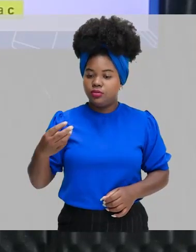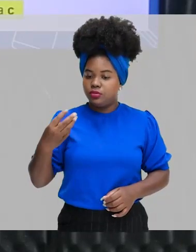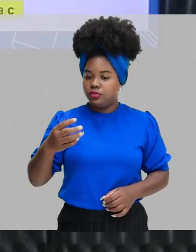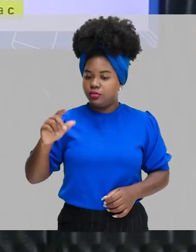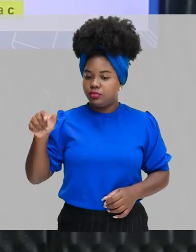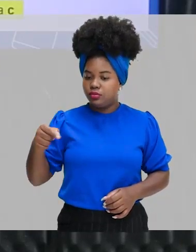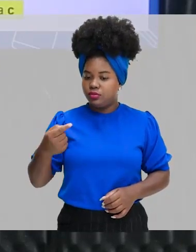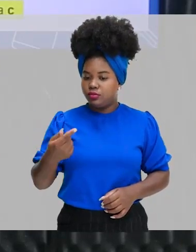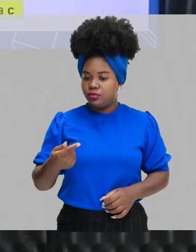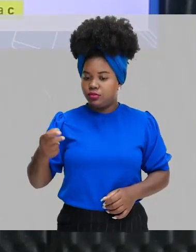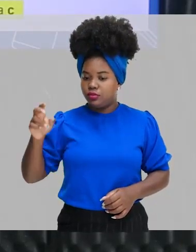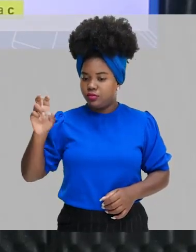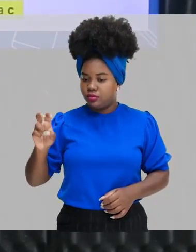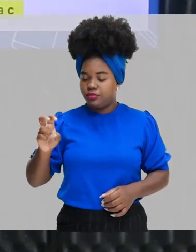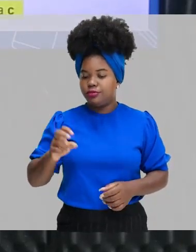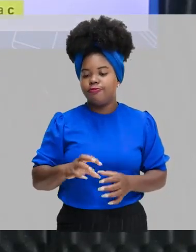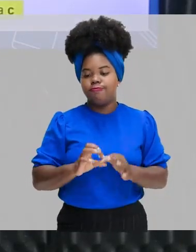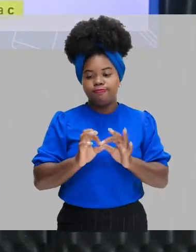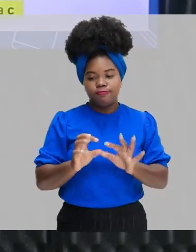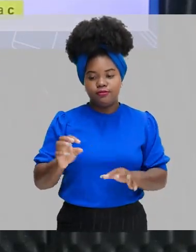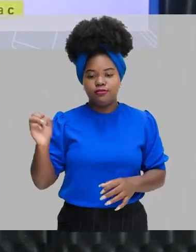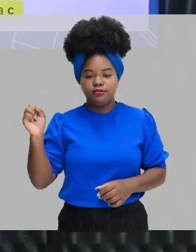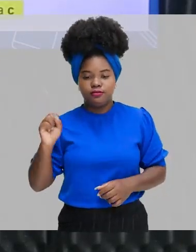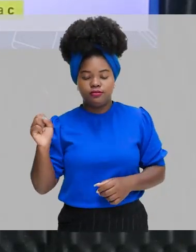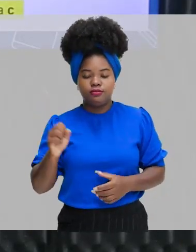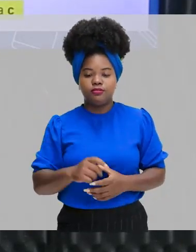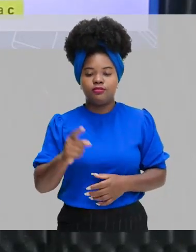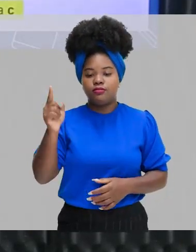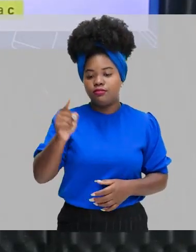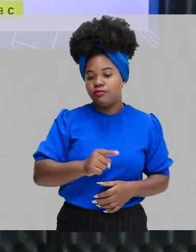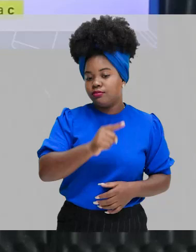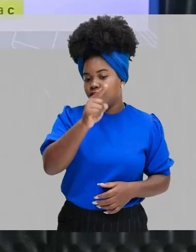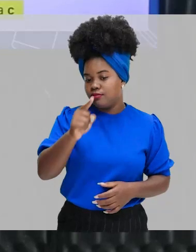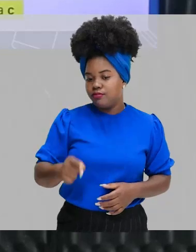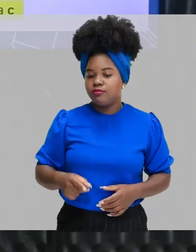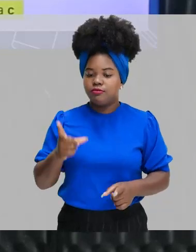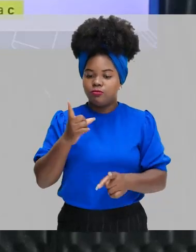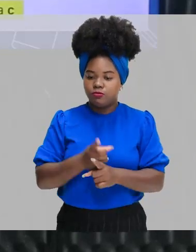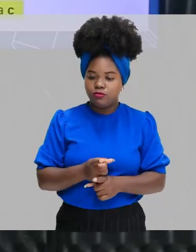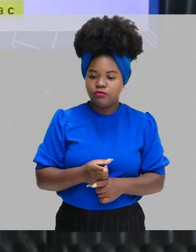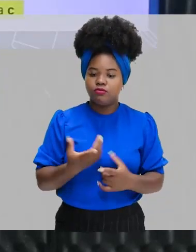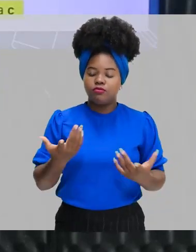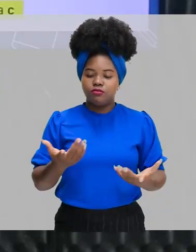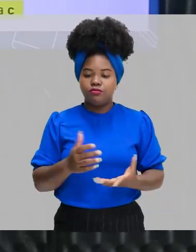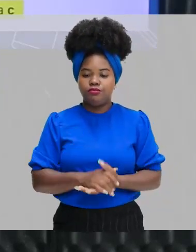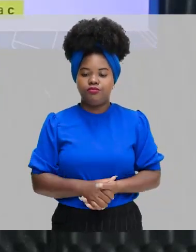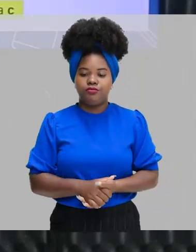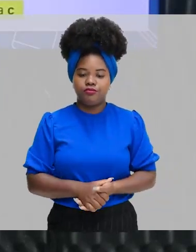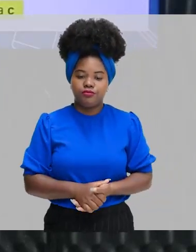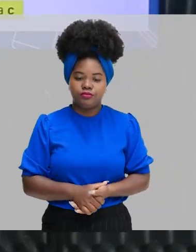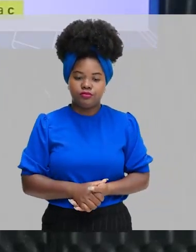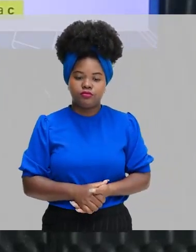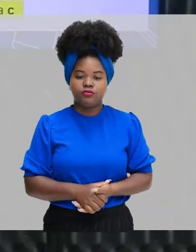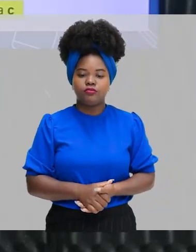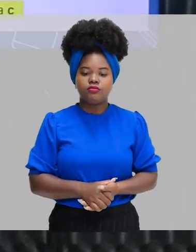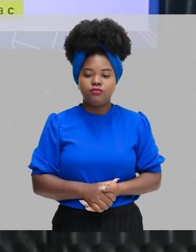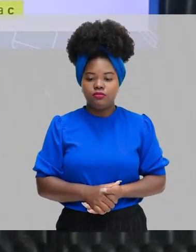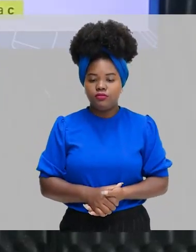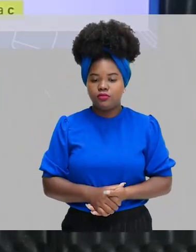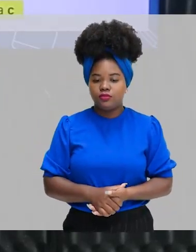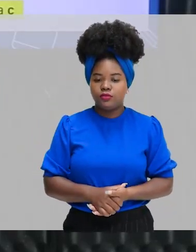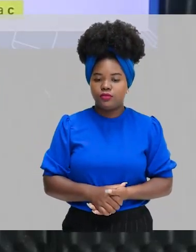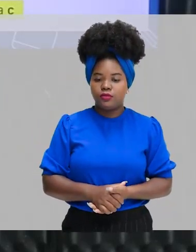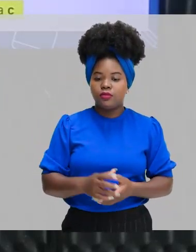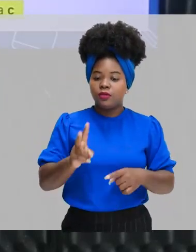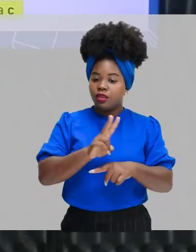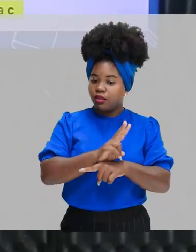3,75 emissões por segundo uma regra de três encontramos essa proporcionalidade